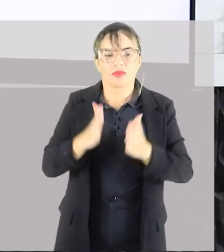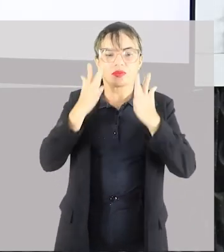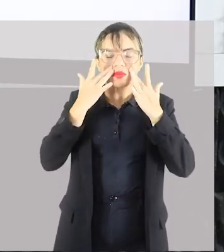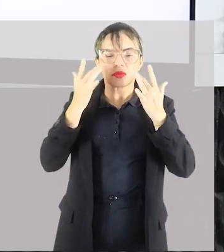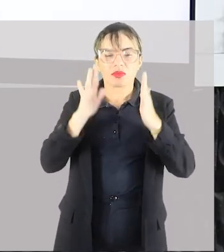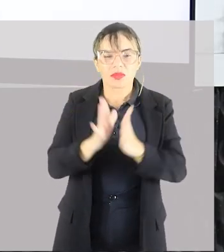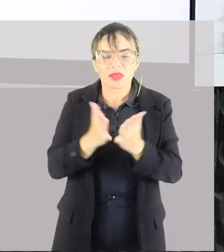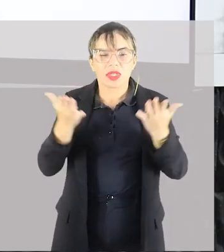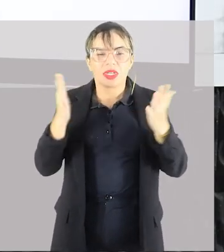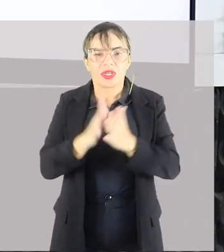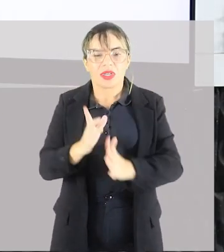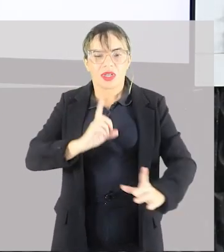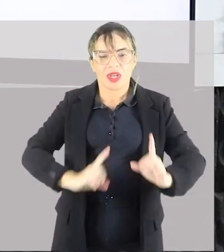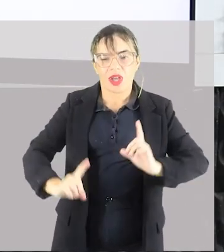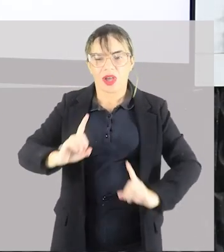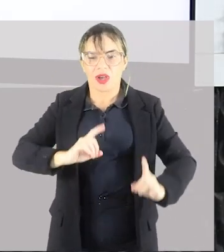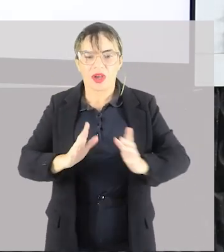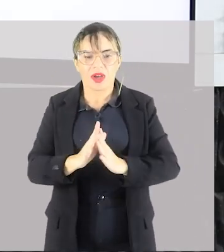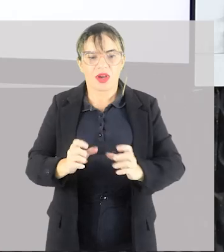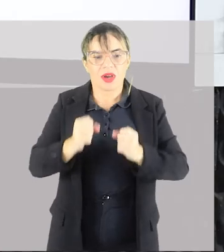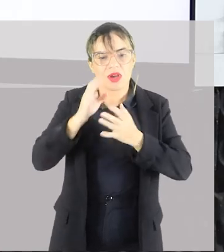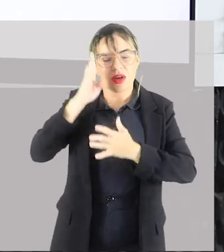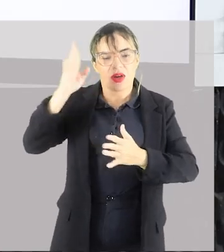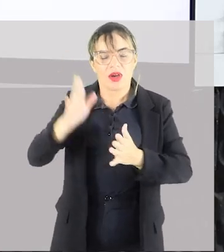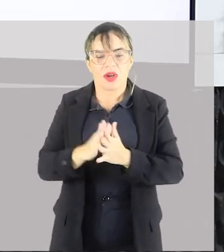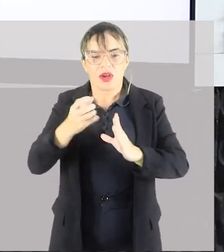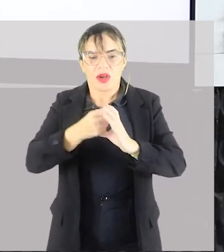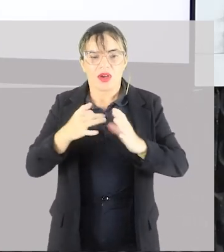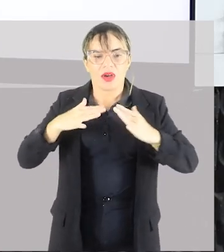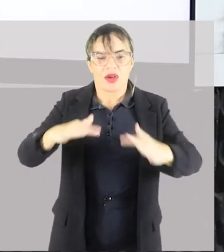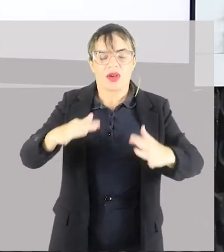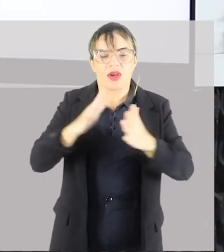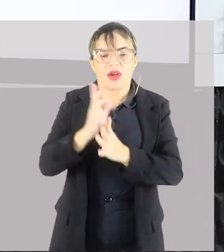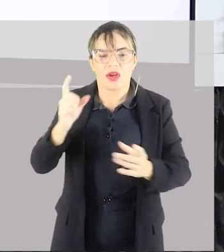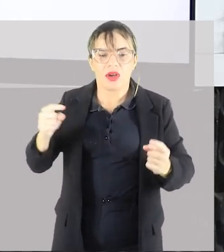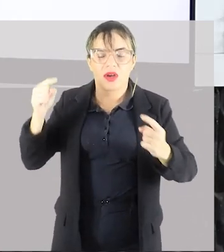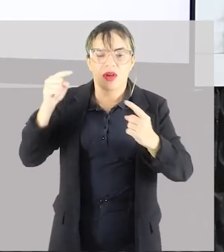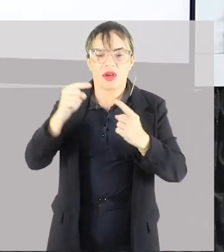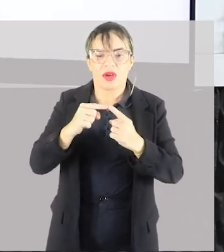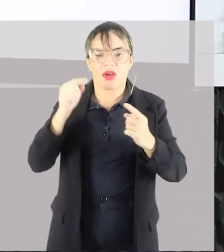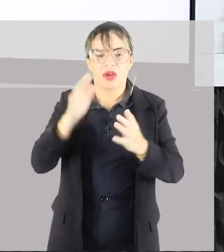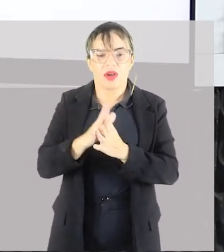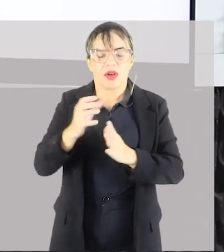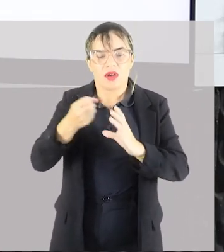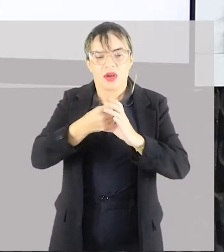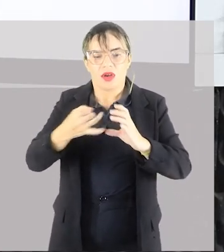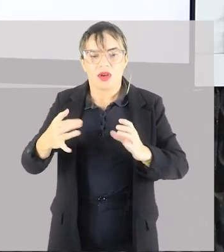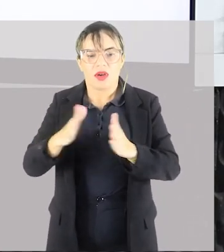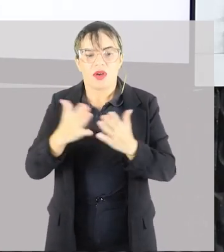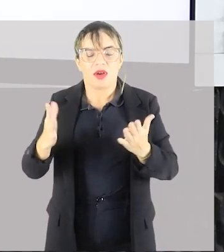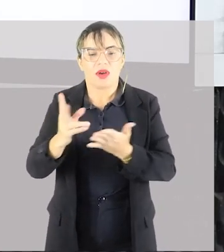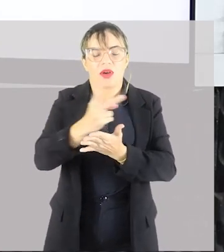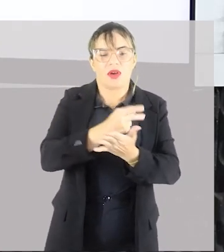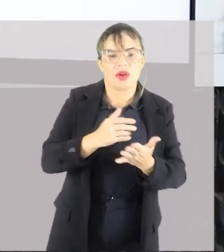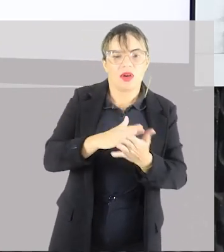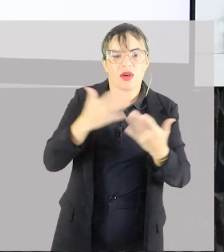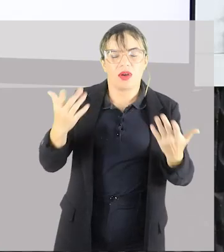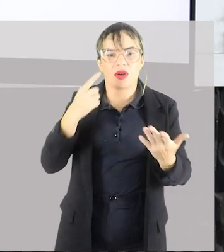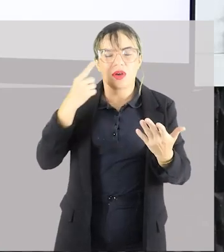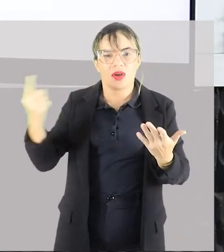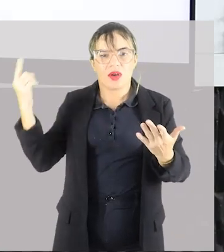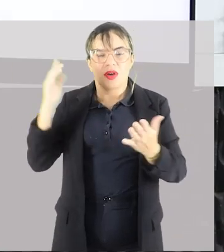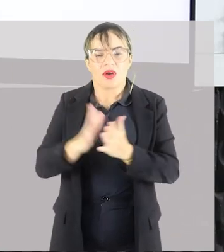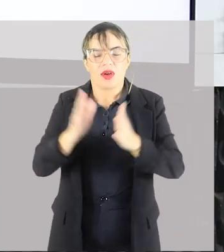dinâmica que possui como principal característica o movimento. O objetivo é criar um caráter onde a pintura e a escultura não